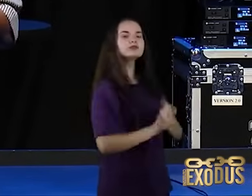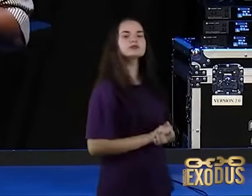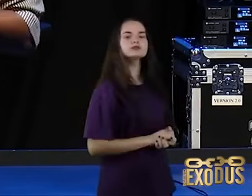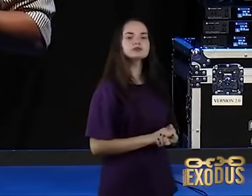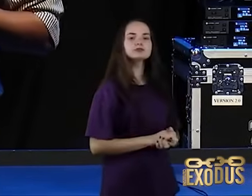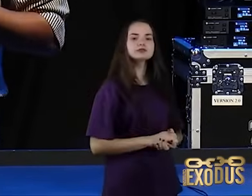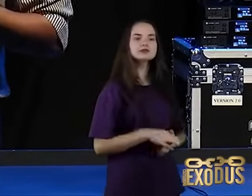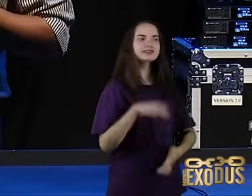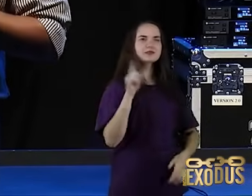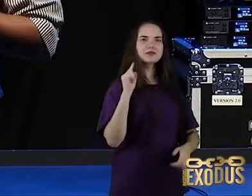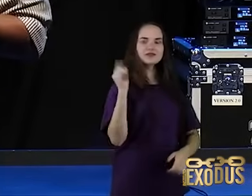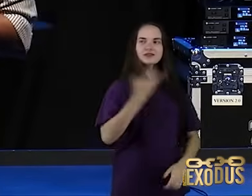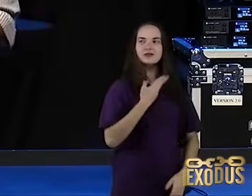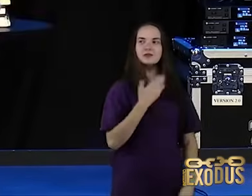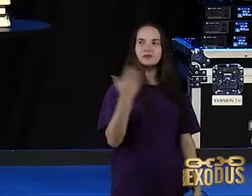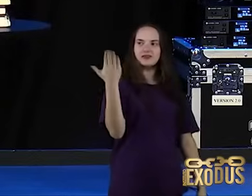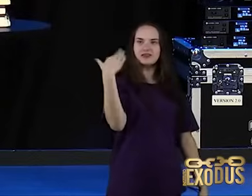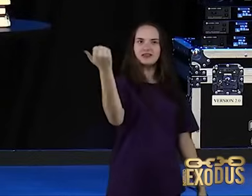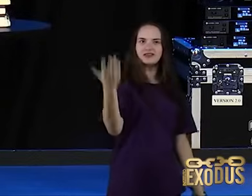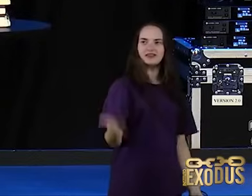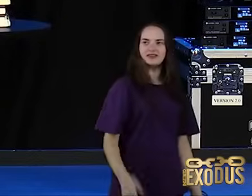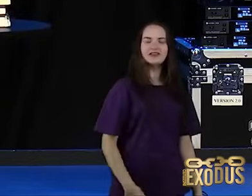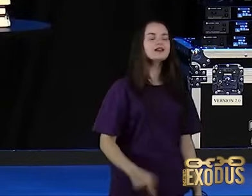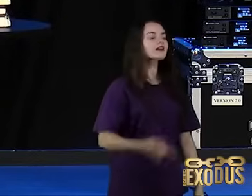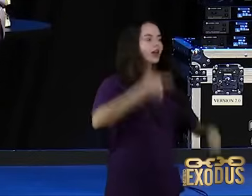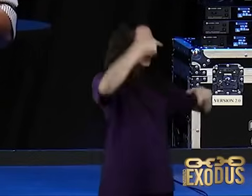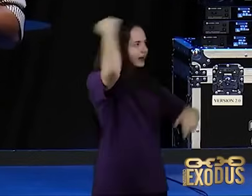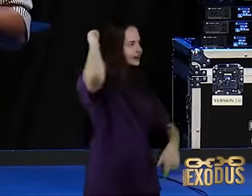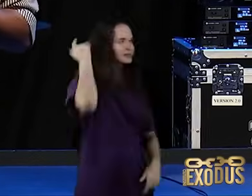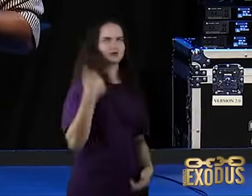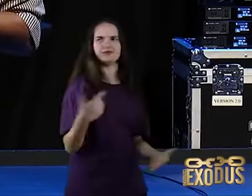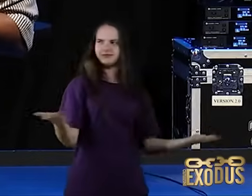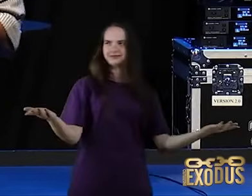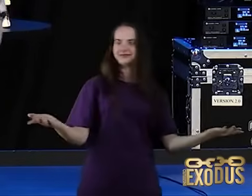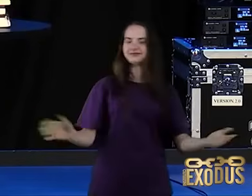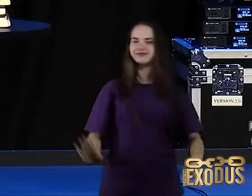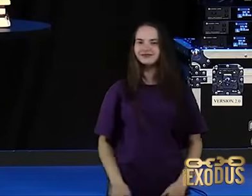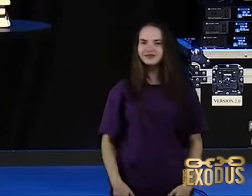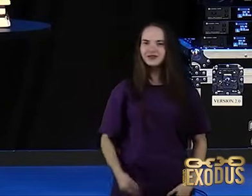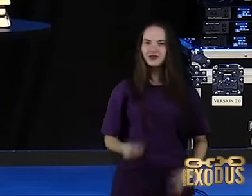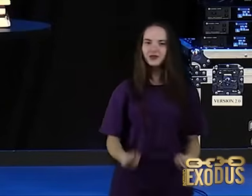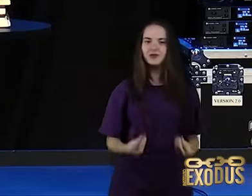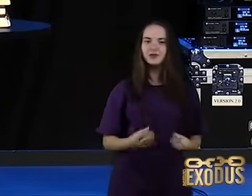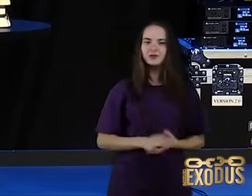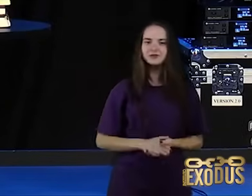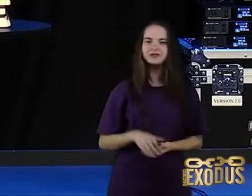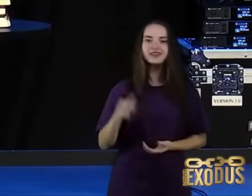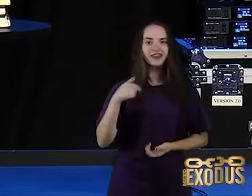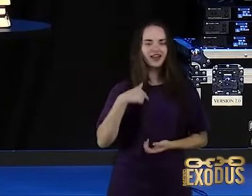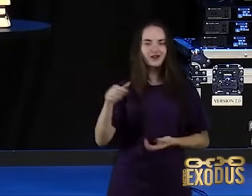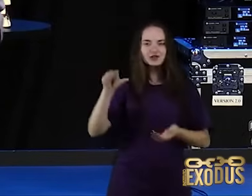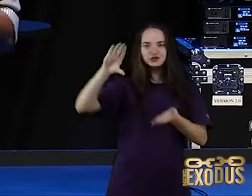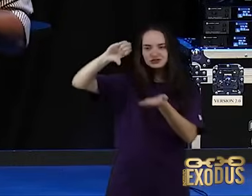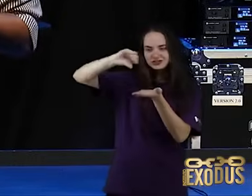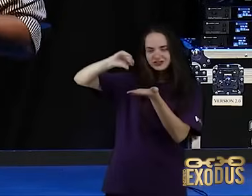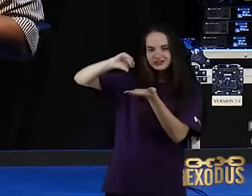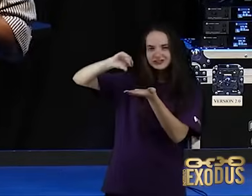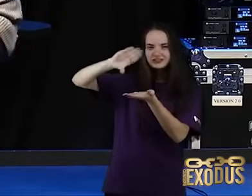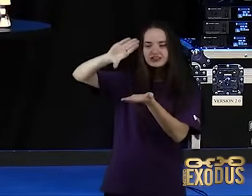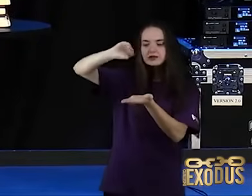e aí careca Eu falei que careca e eu usava shampoo de jojoba gente